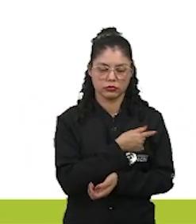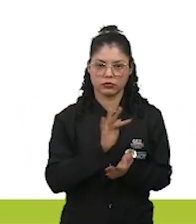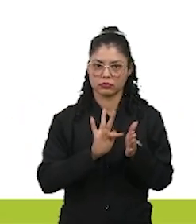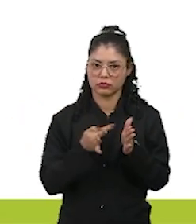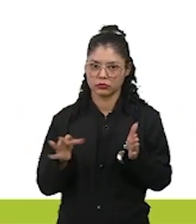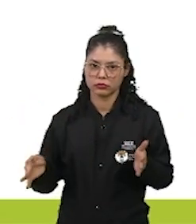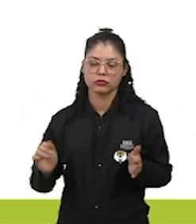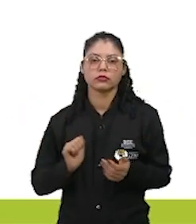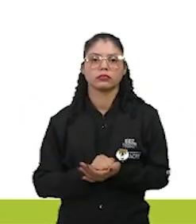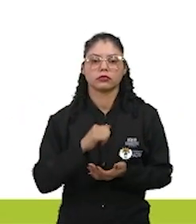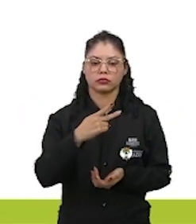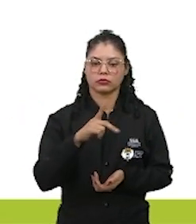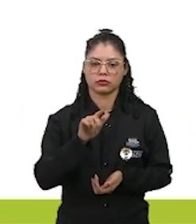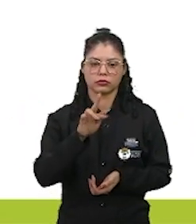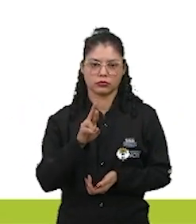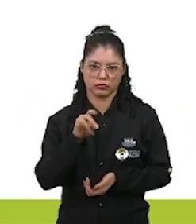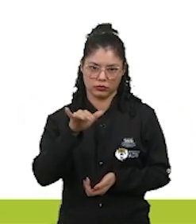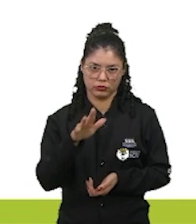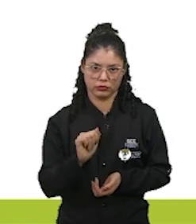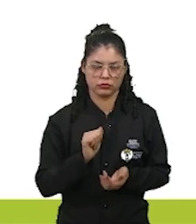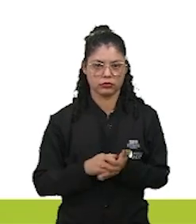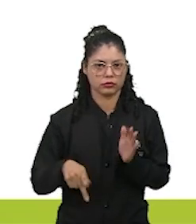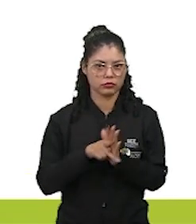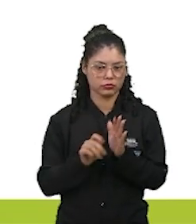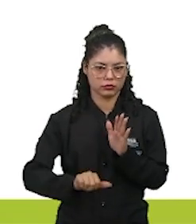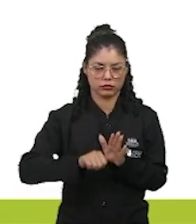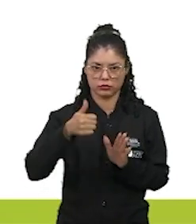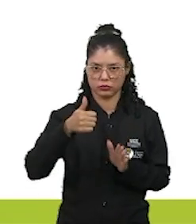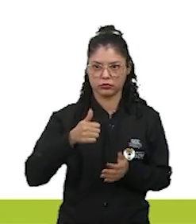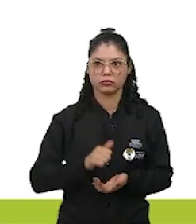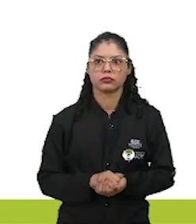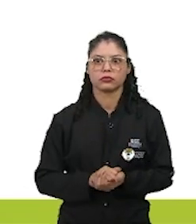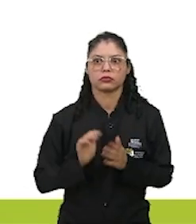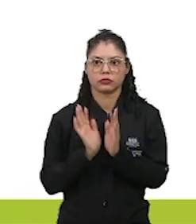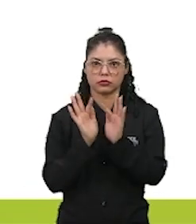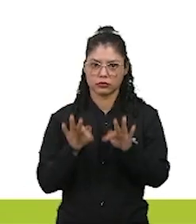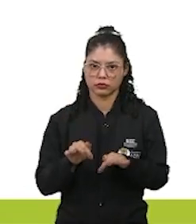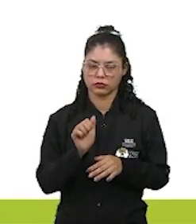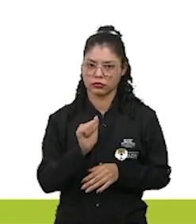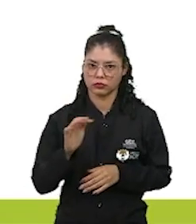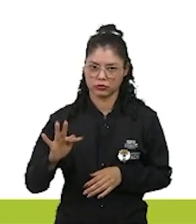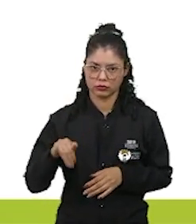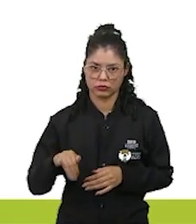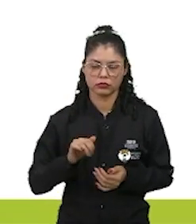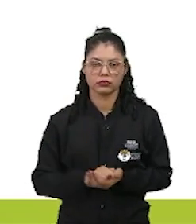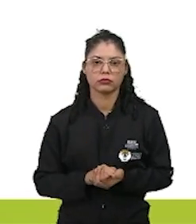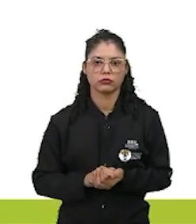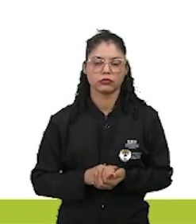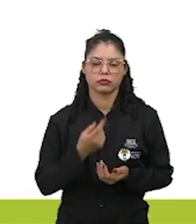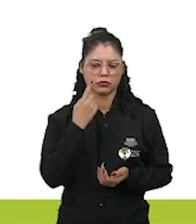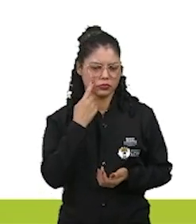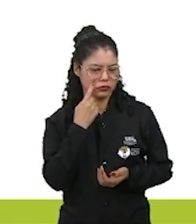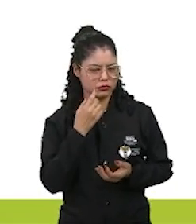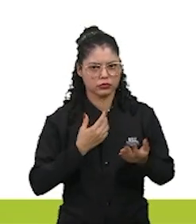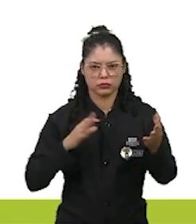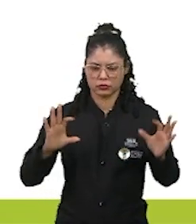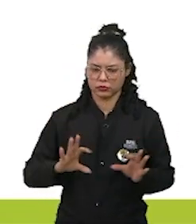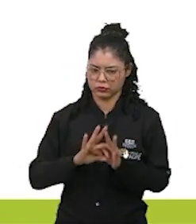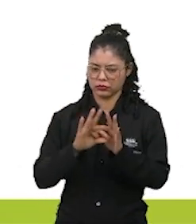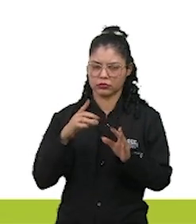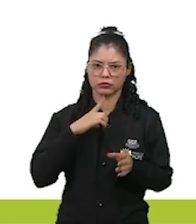função polinomial do primeiro grau, tá bom? Ok? Que é a função afim. Quando eu olho para as relações aqui, ó,